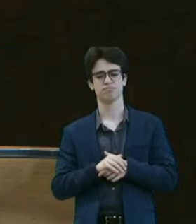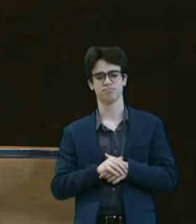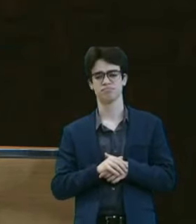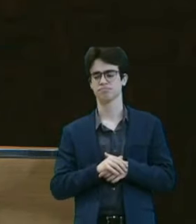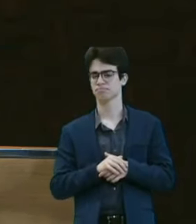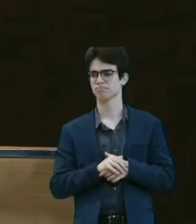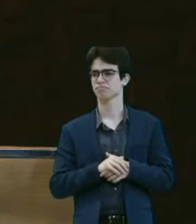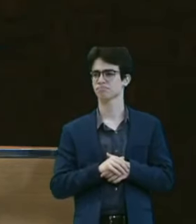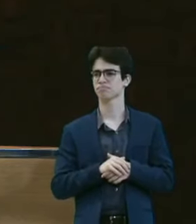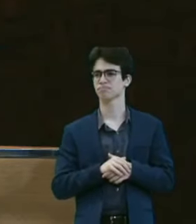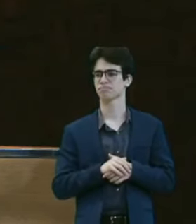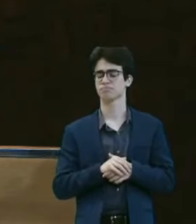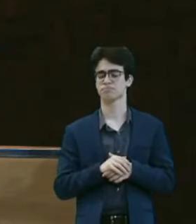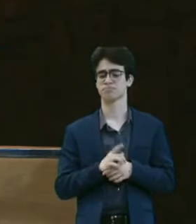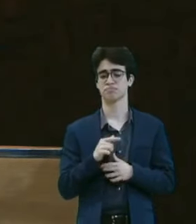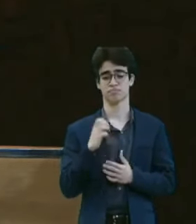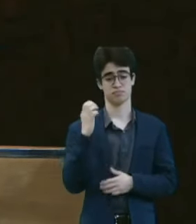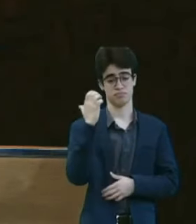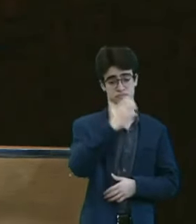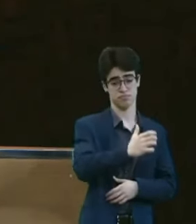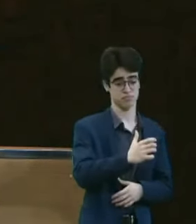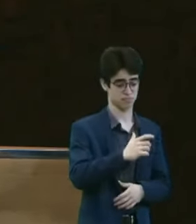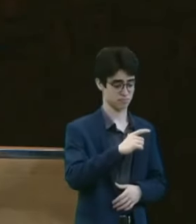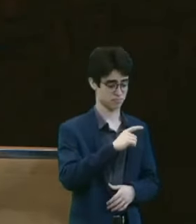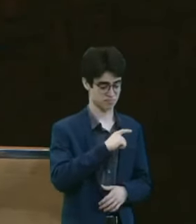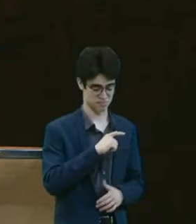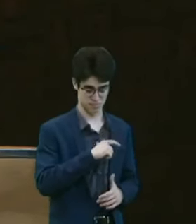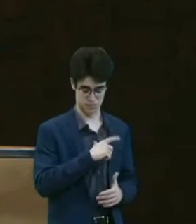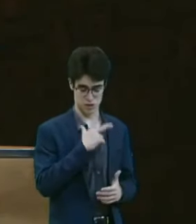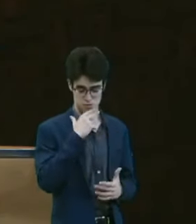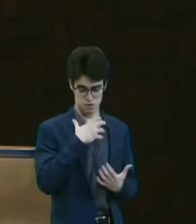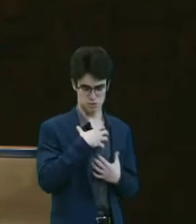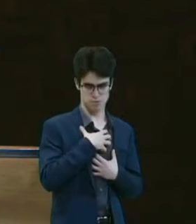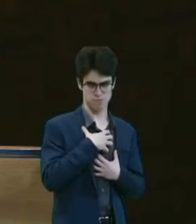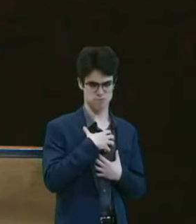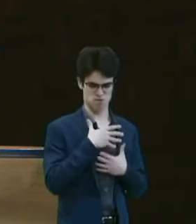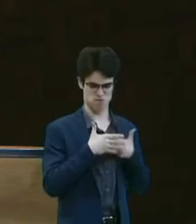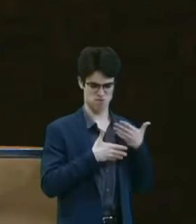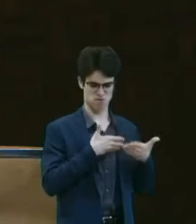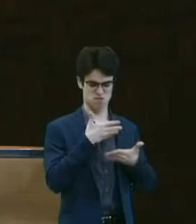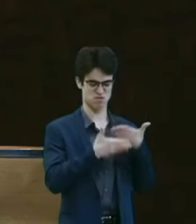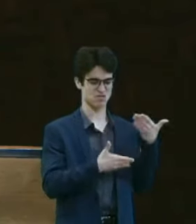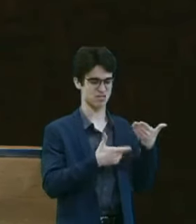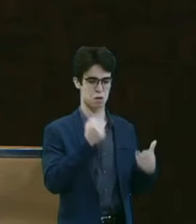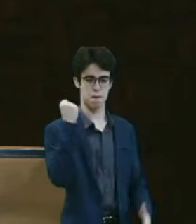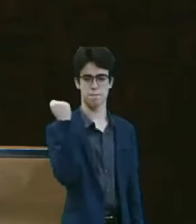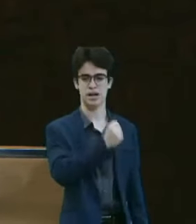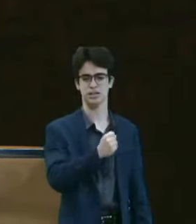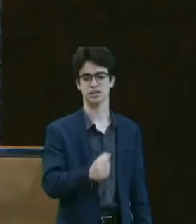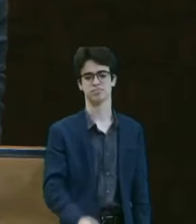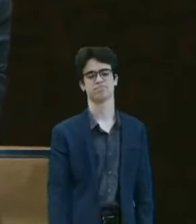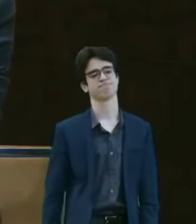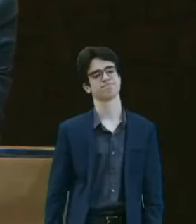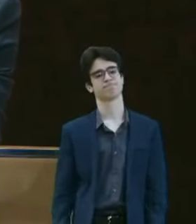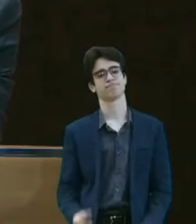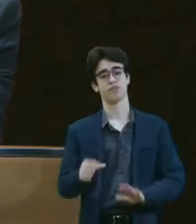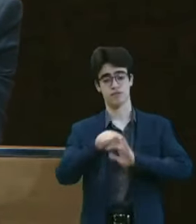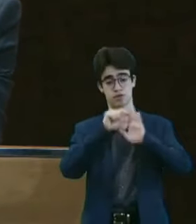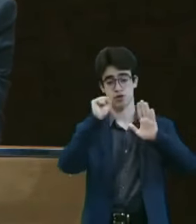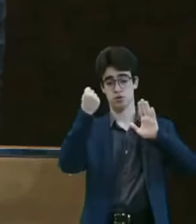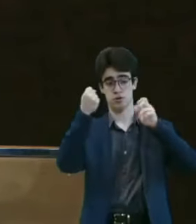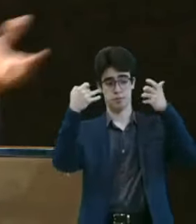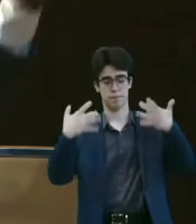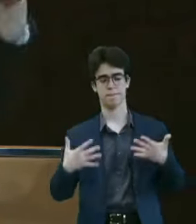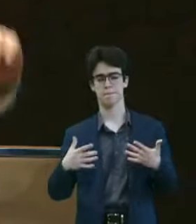Ele alimenta os sentimentos. E ele mata o seu irmão. A Bíblia diz no versículo 8: disse, porém, Caim a